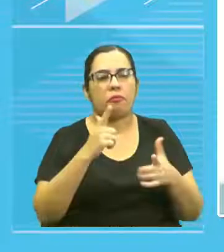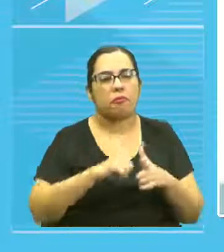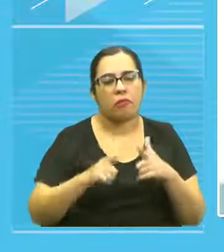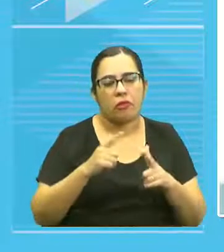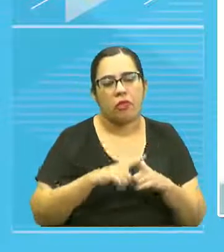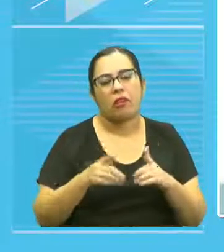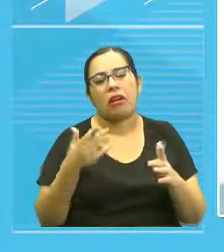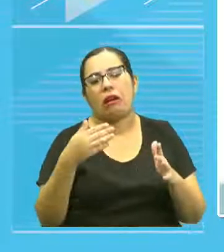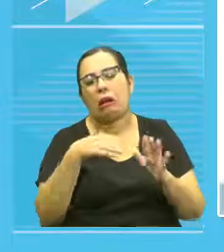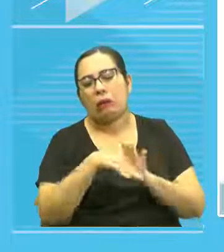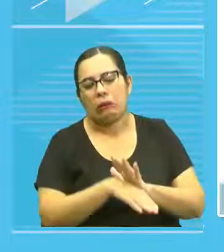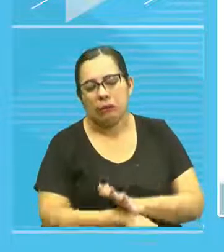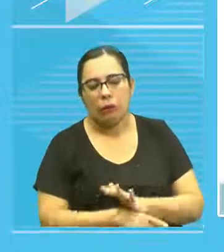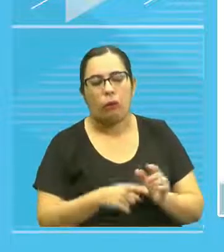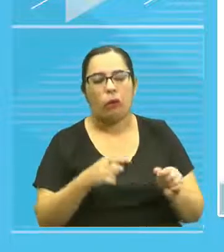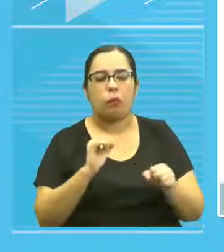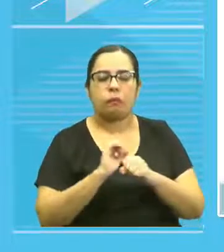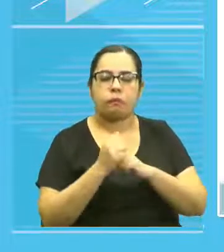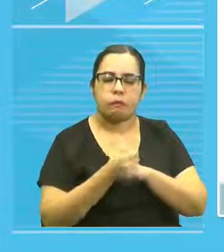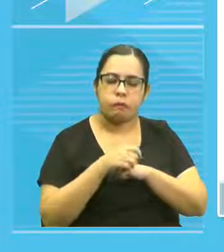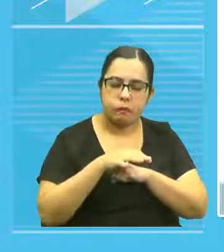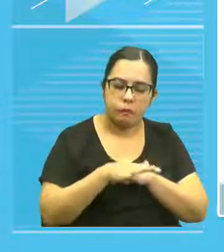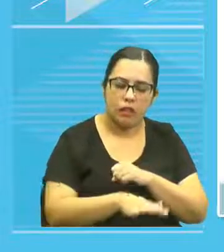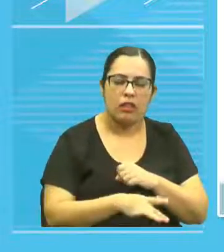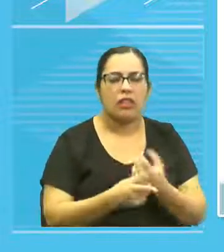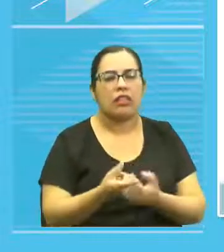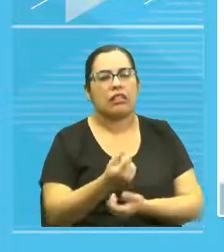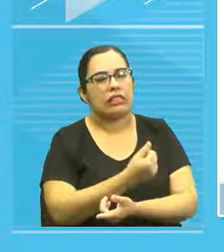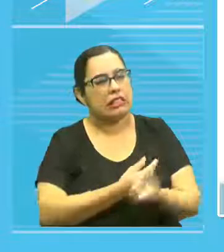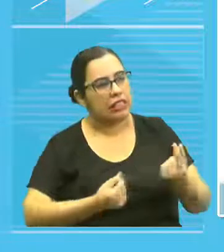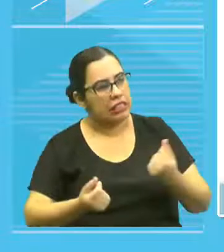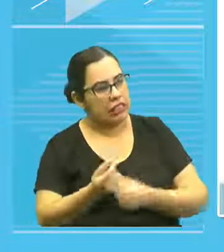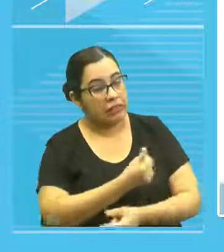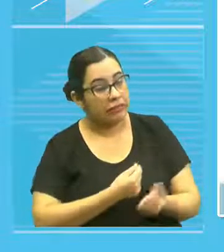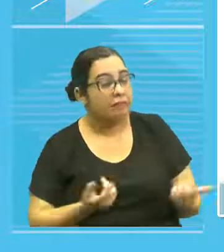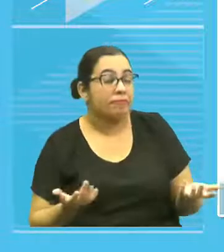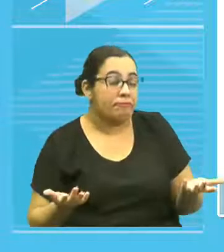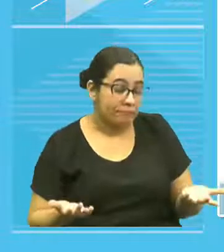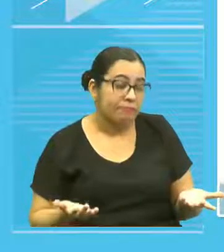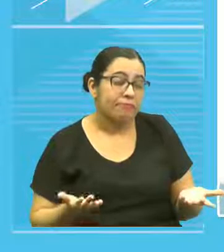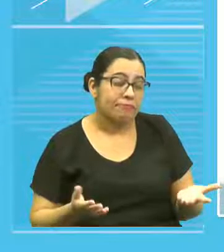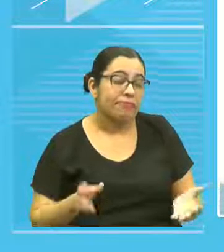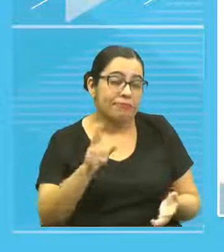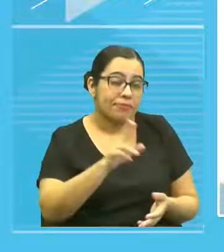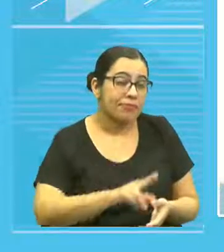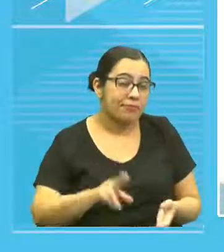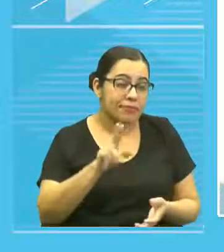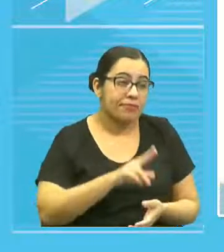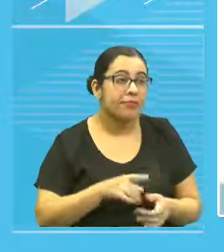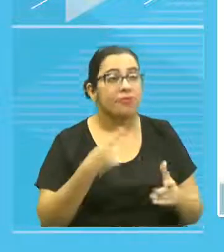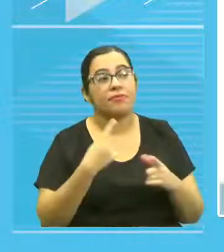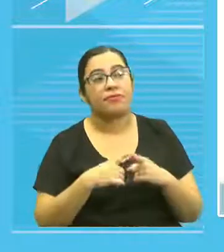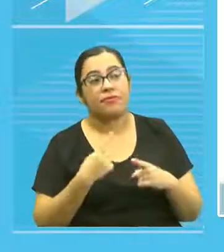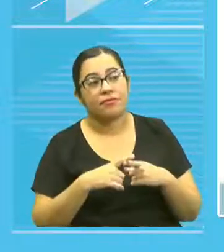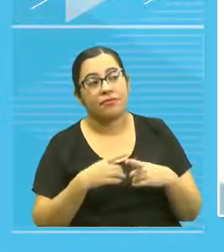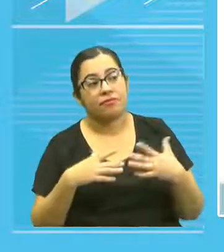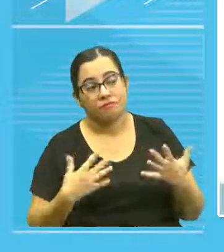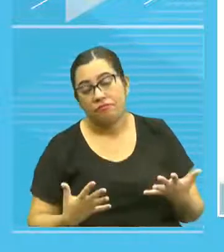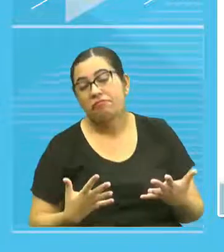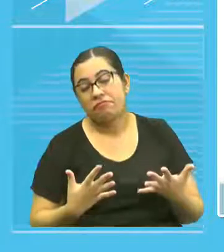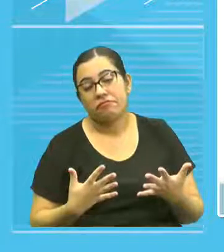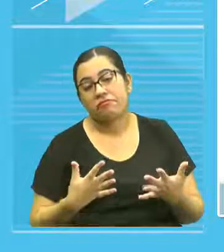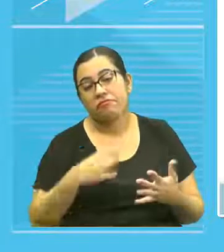porque a pandemia tem afetado os setores da economia aí que vazou esse aqui no Brasil está em crise porque